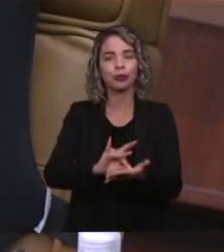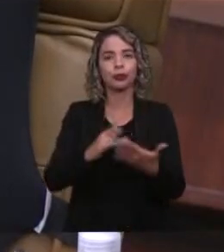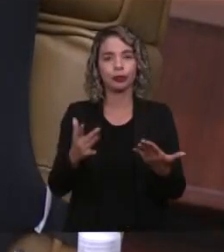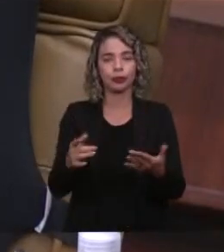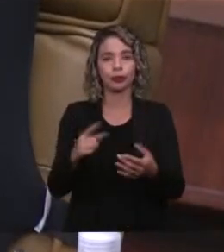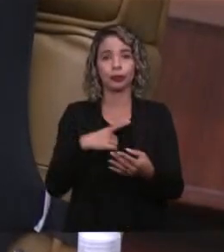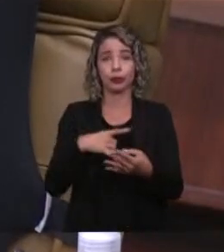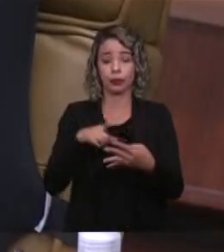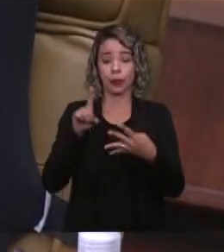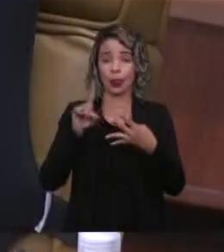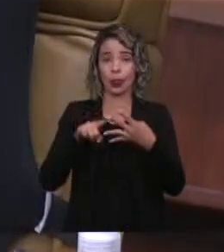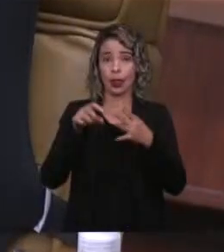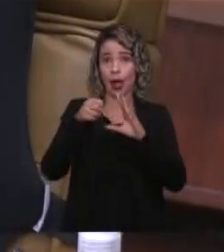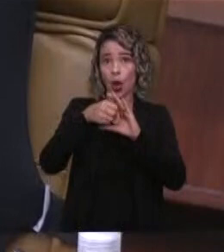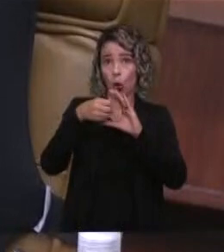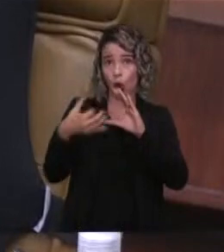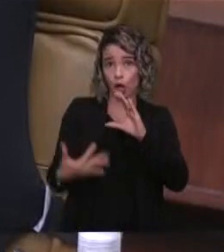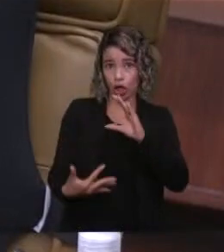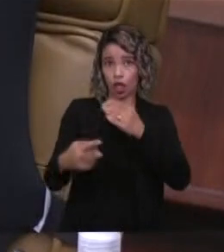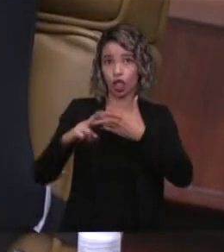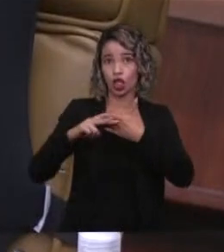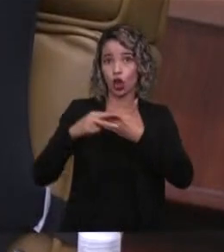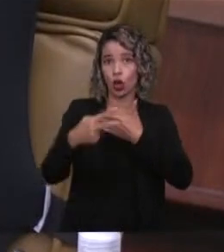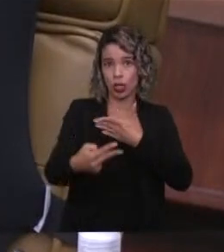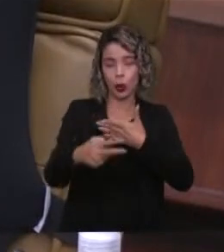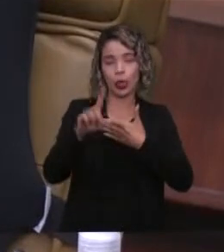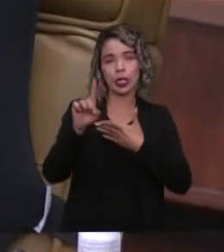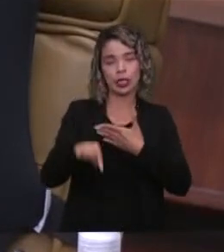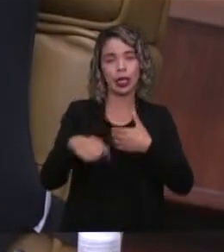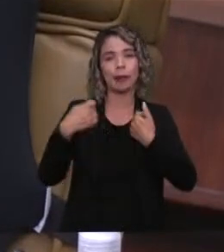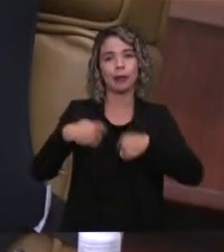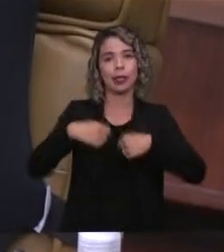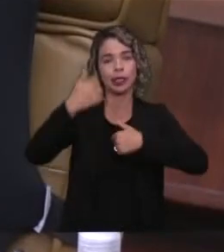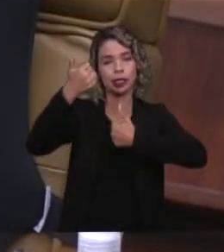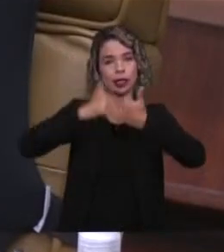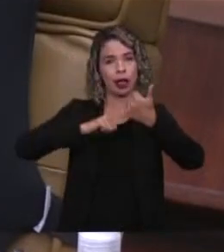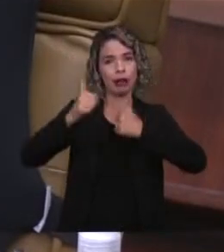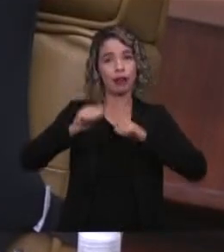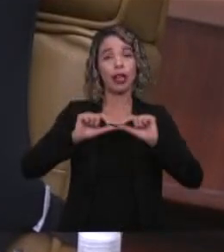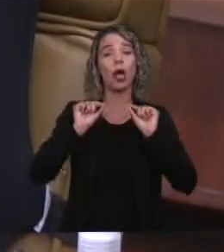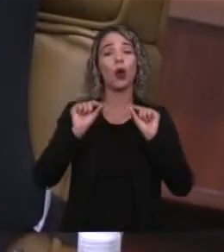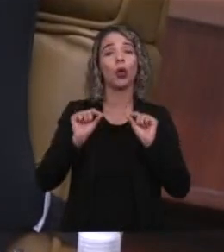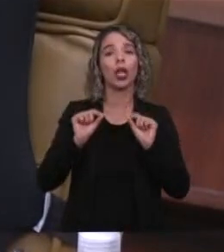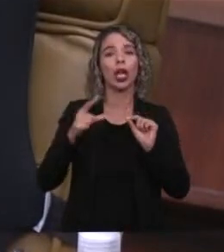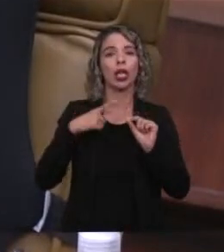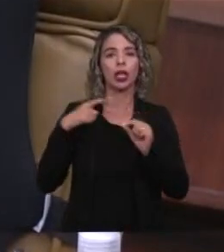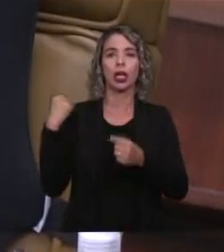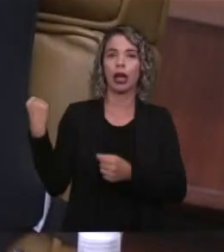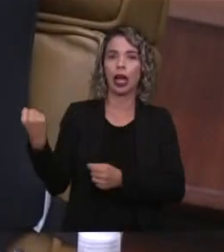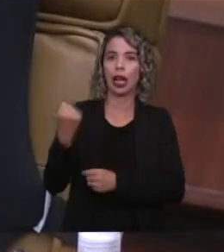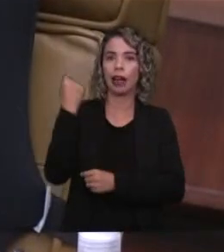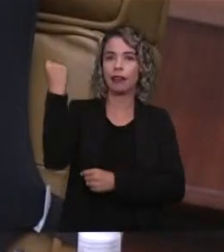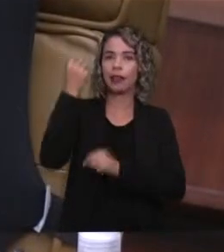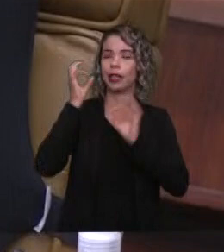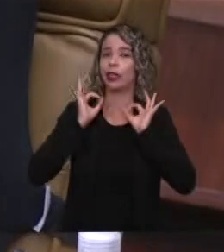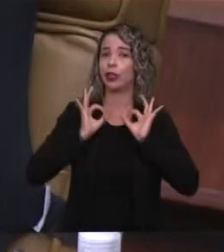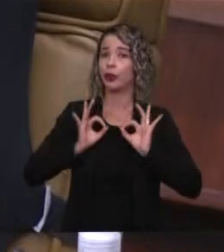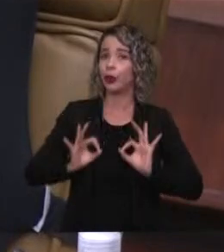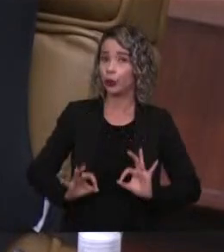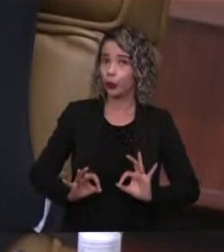as características e as consequências do ato devem ser avaliados: a gravidade da